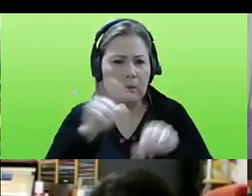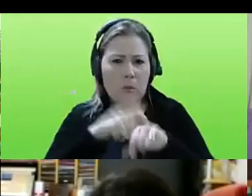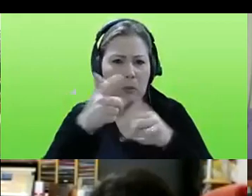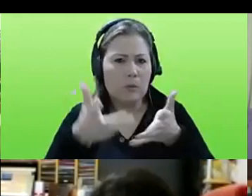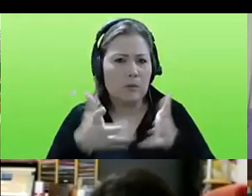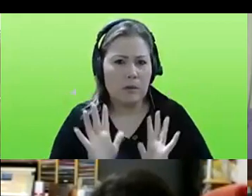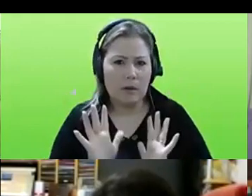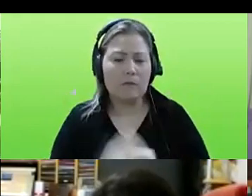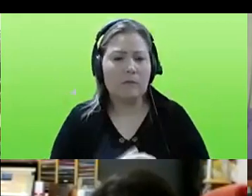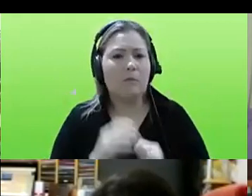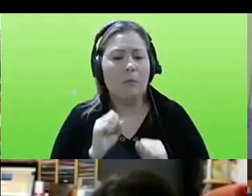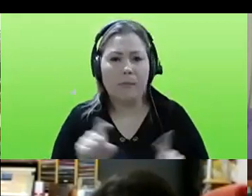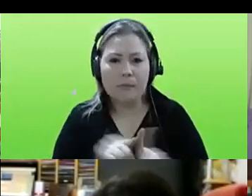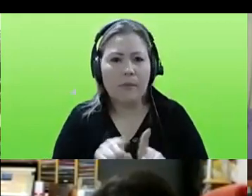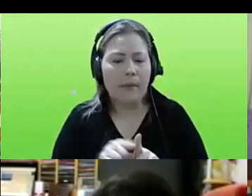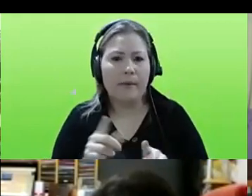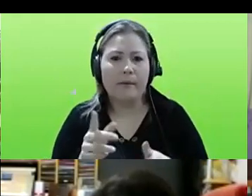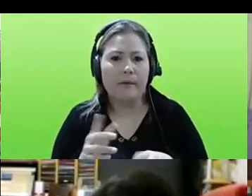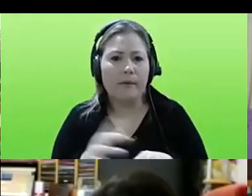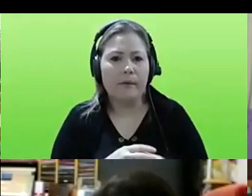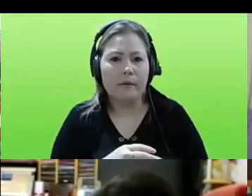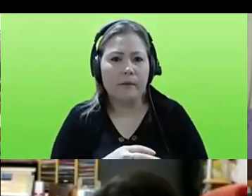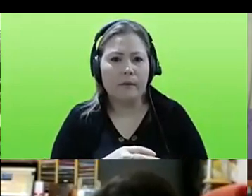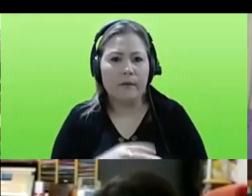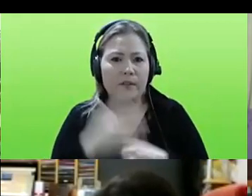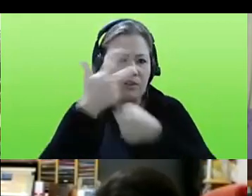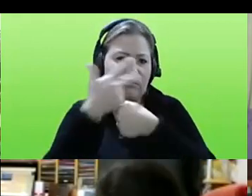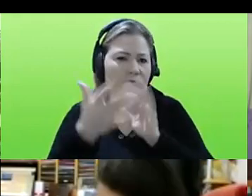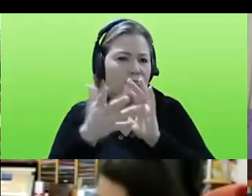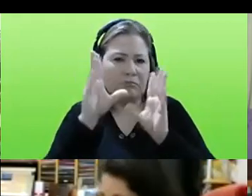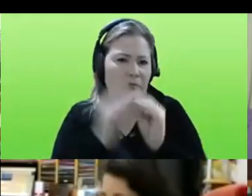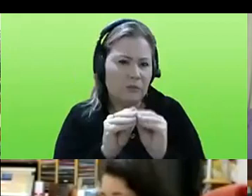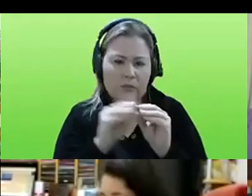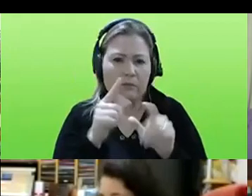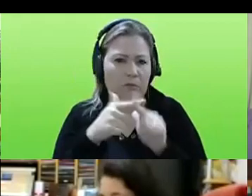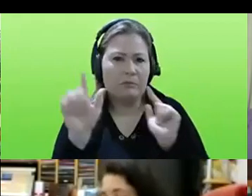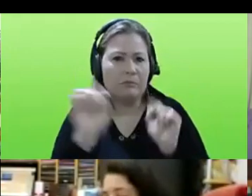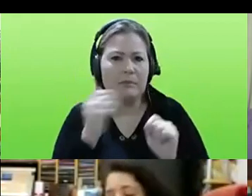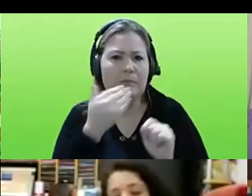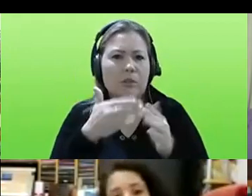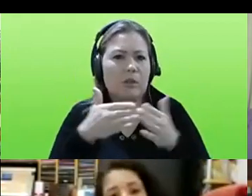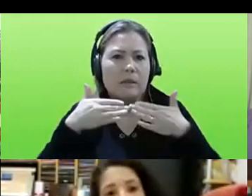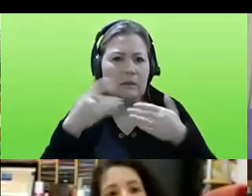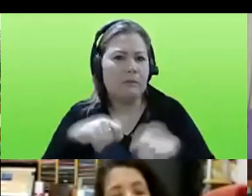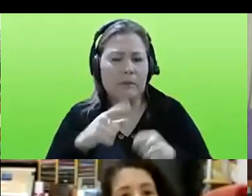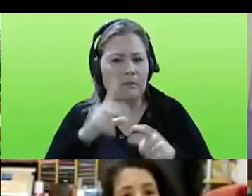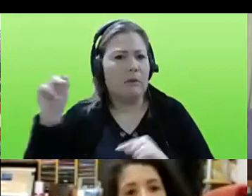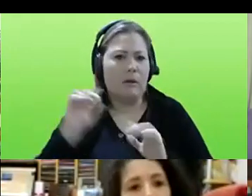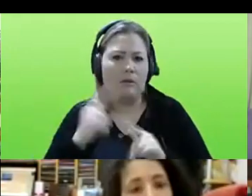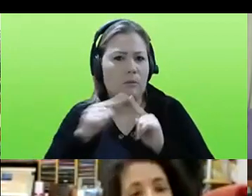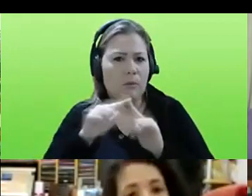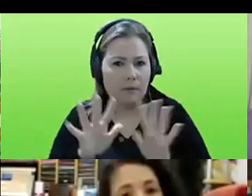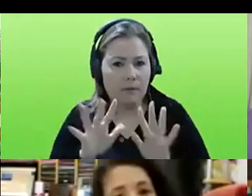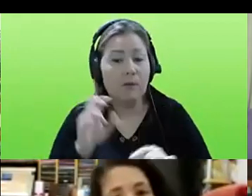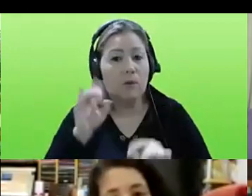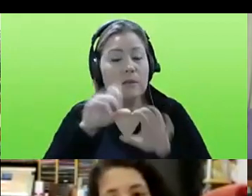né? Pode inclusive tirar a imagem e não precisa pedir licença. Tá? Então, o seminário